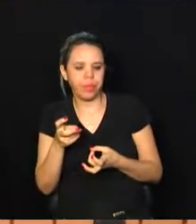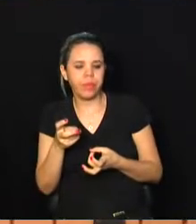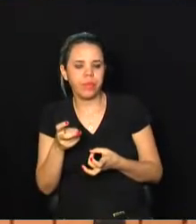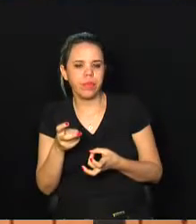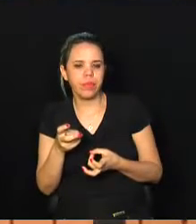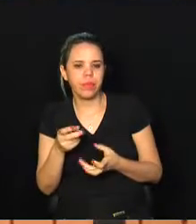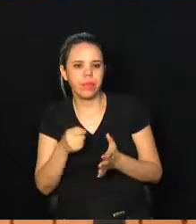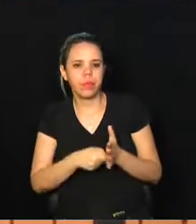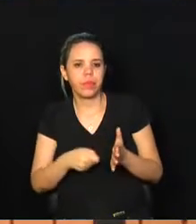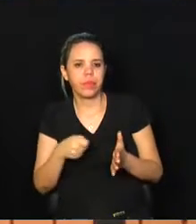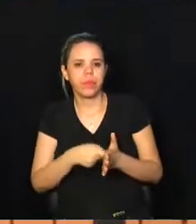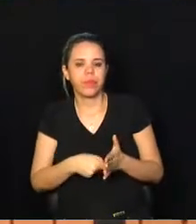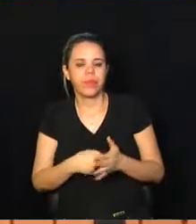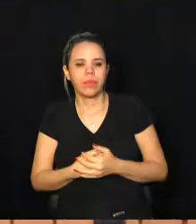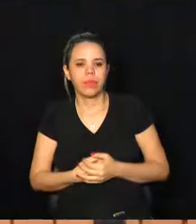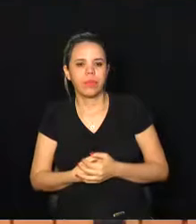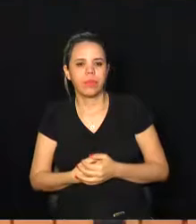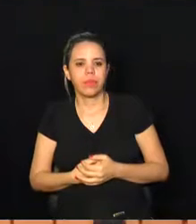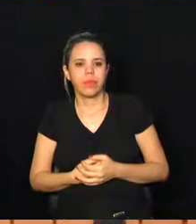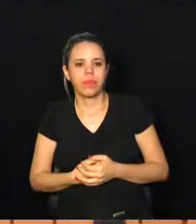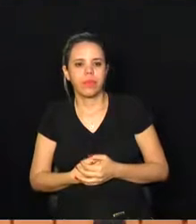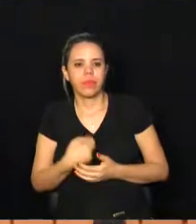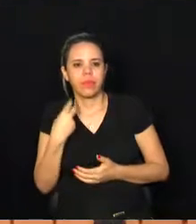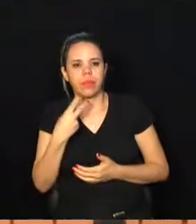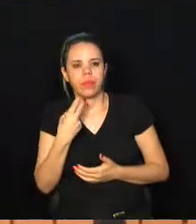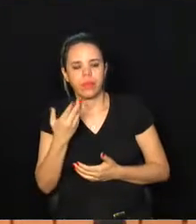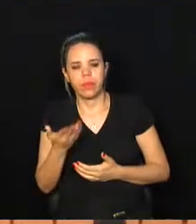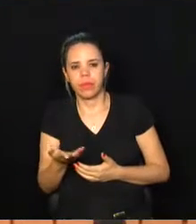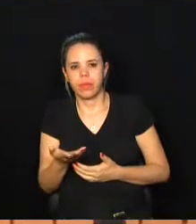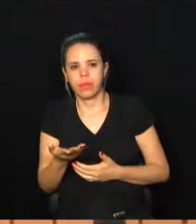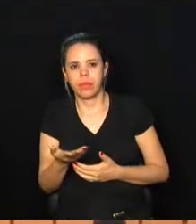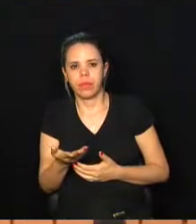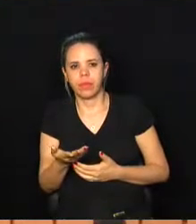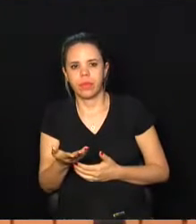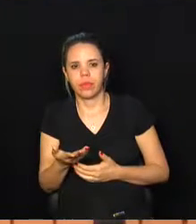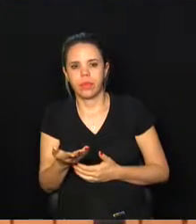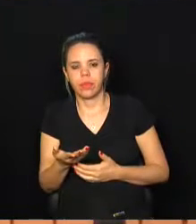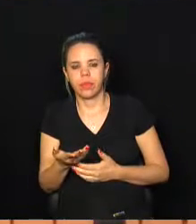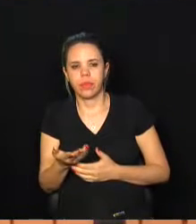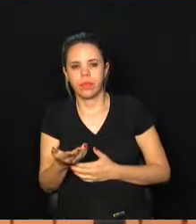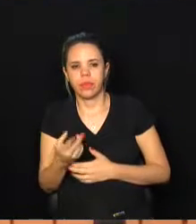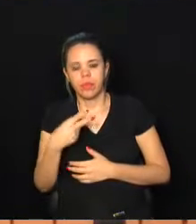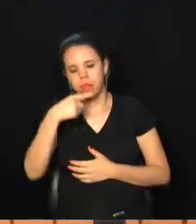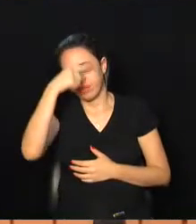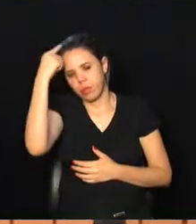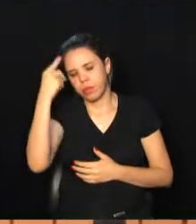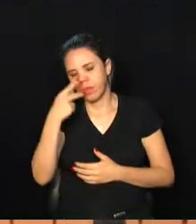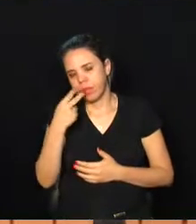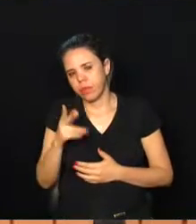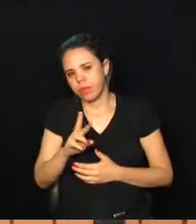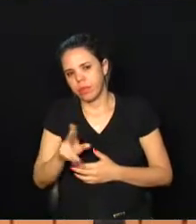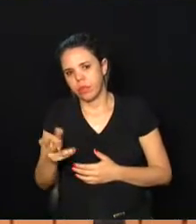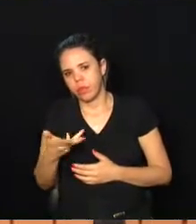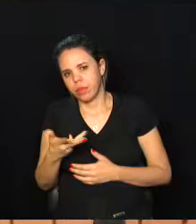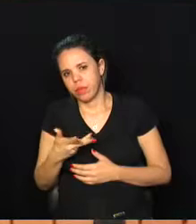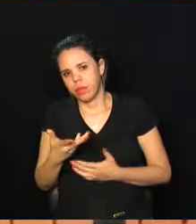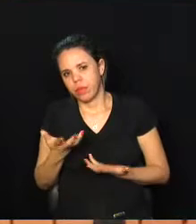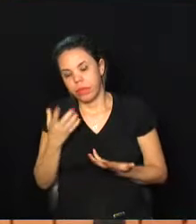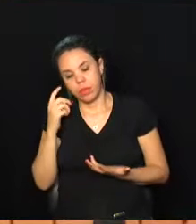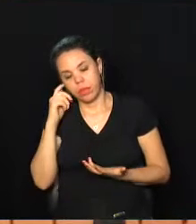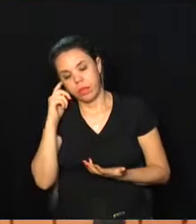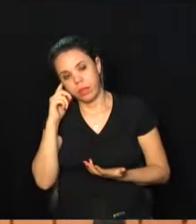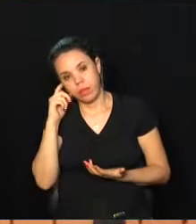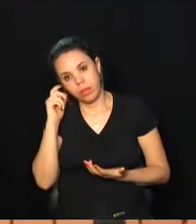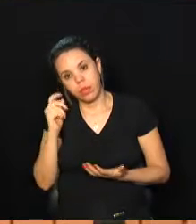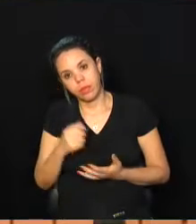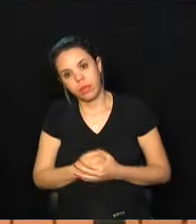está pautando, e o que o vereador Paulo falou, talvez não seja na velocidade que a gente queira,